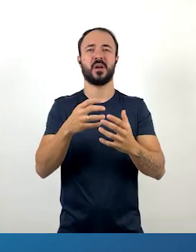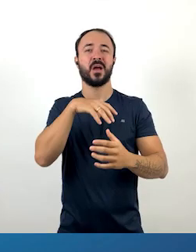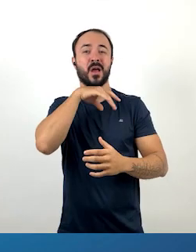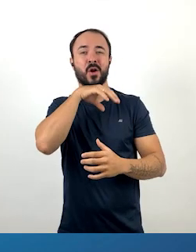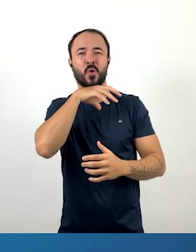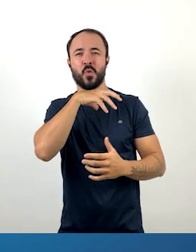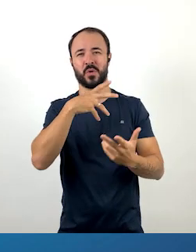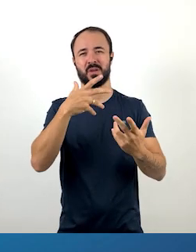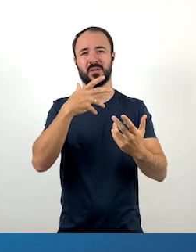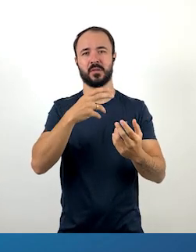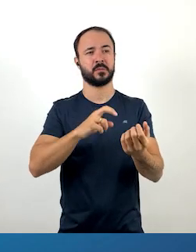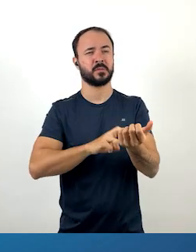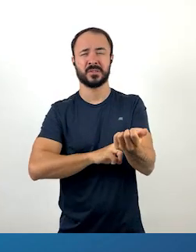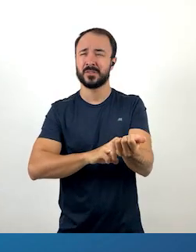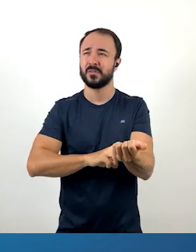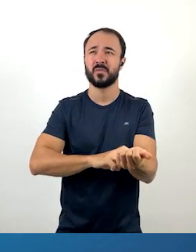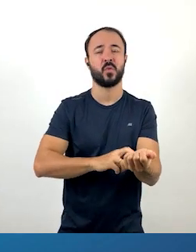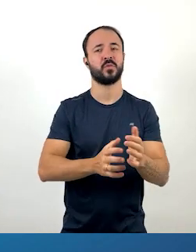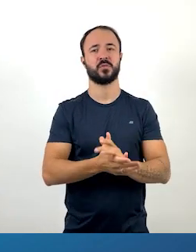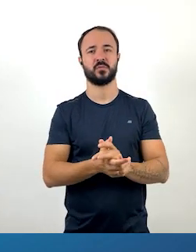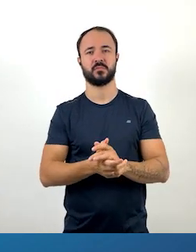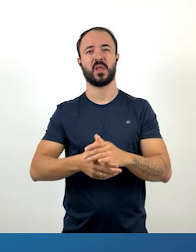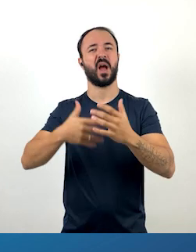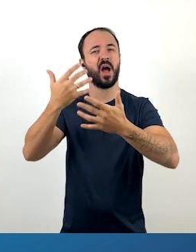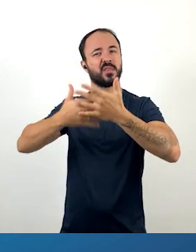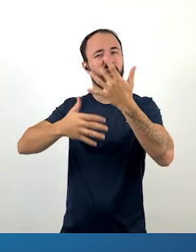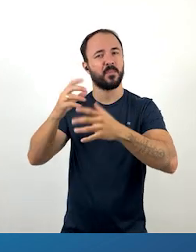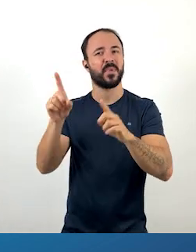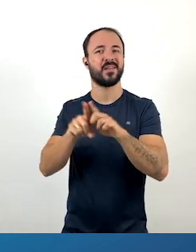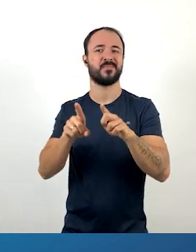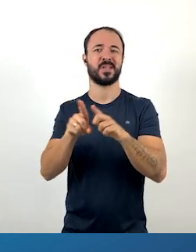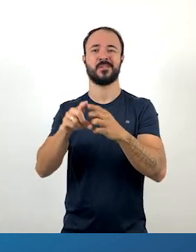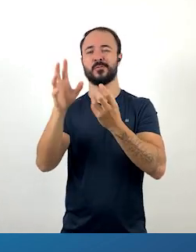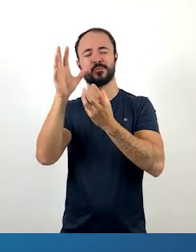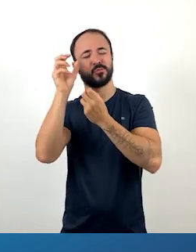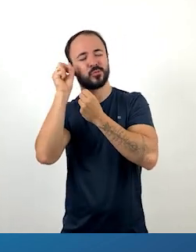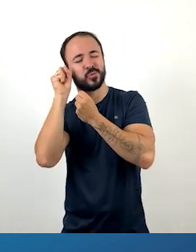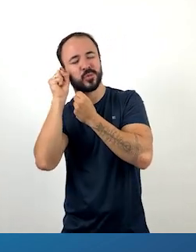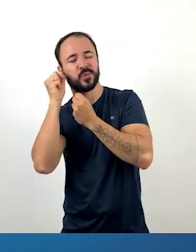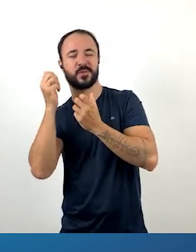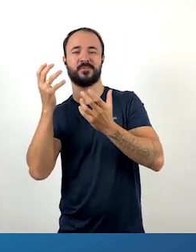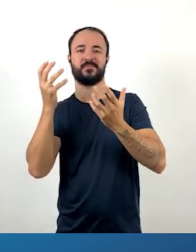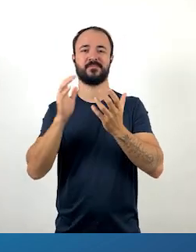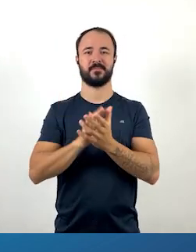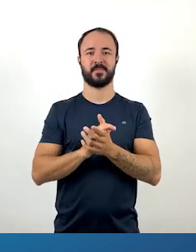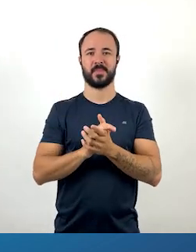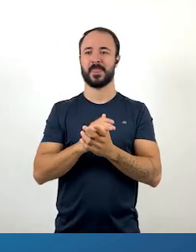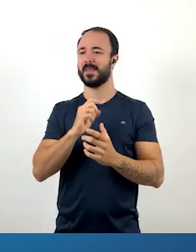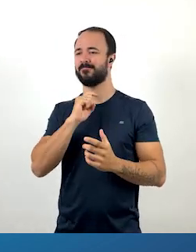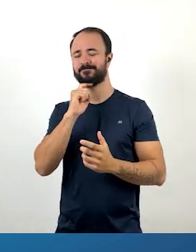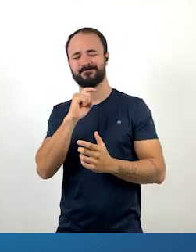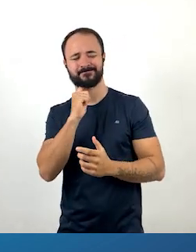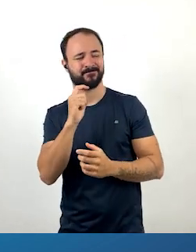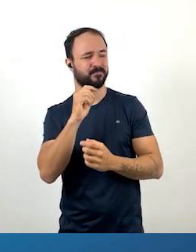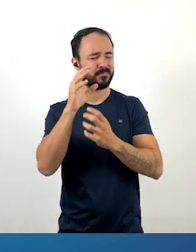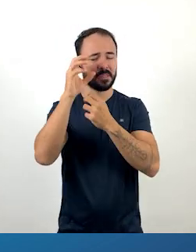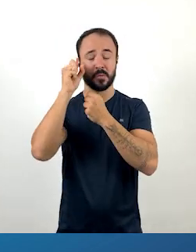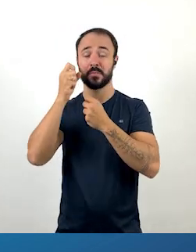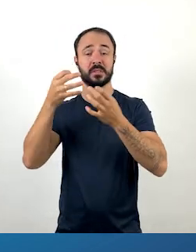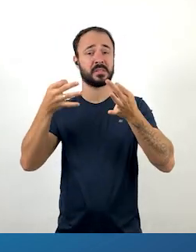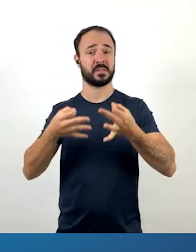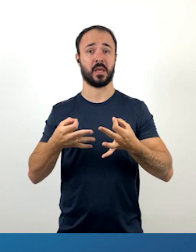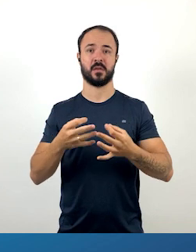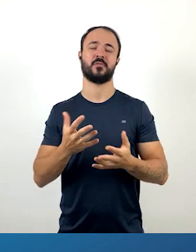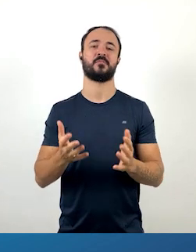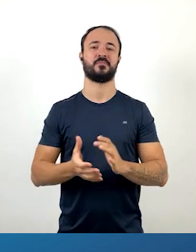visual também interfere, como a poluição sonora, no nosso ciclo de sono, no nosso hormônio, que é a produção em excesso do hormônio cortisol do estresse,